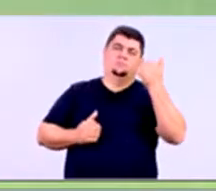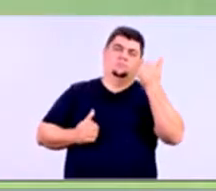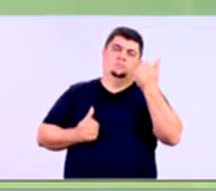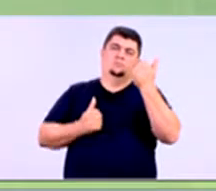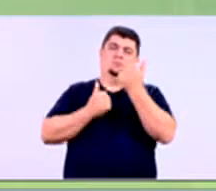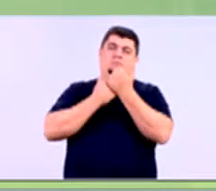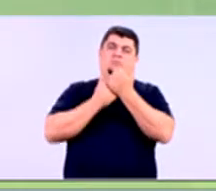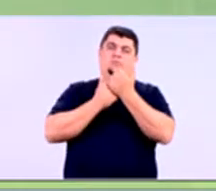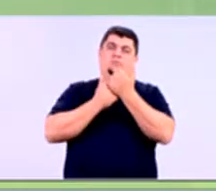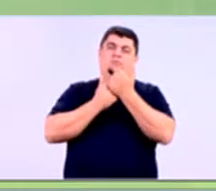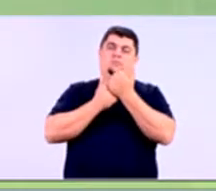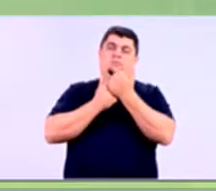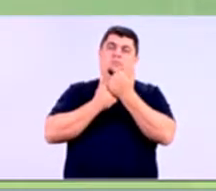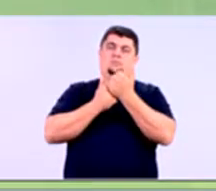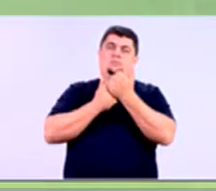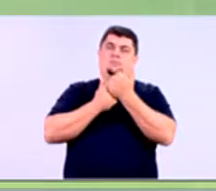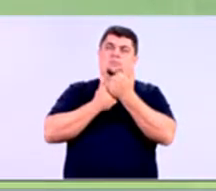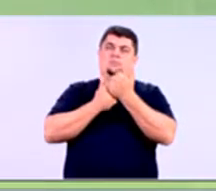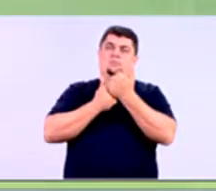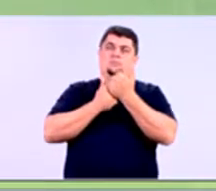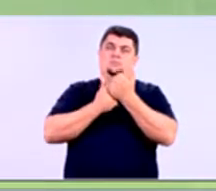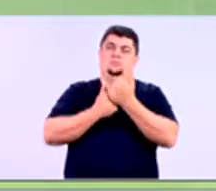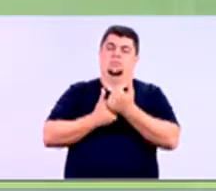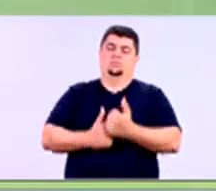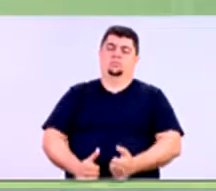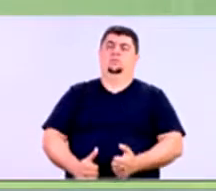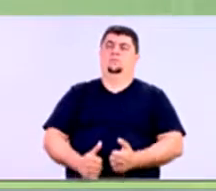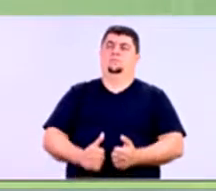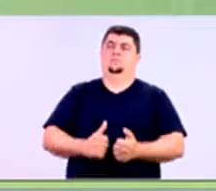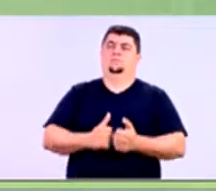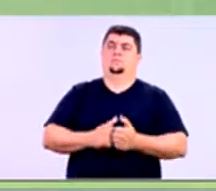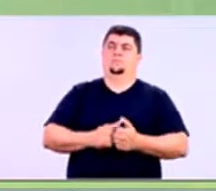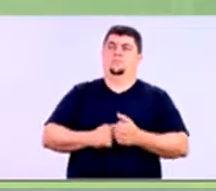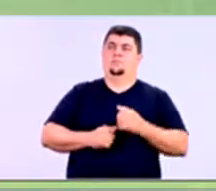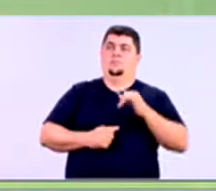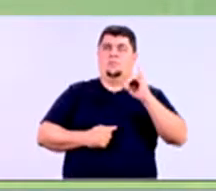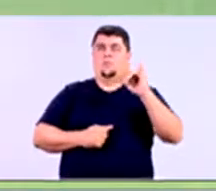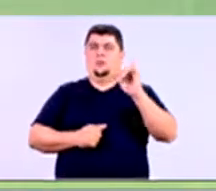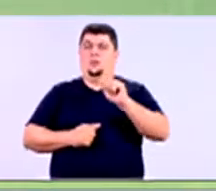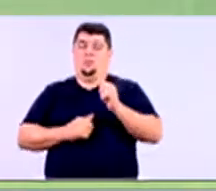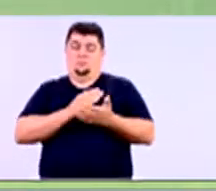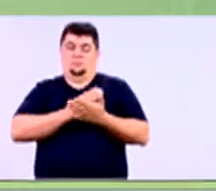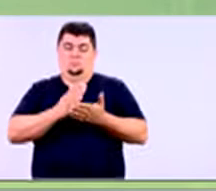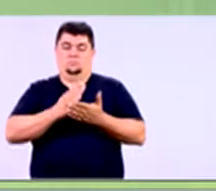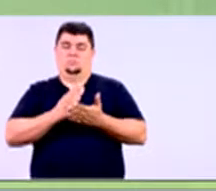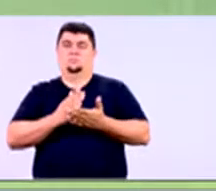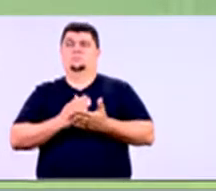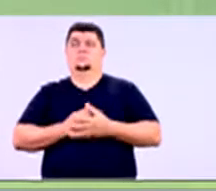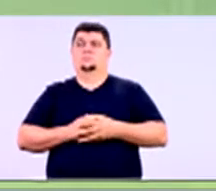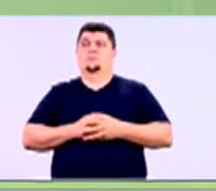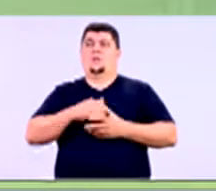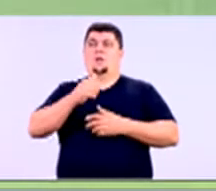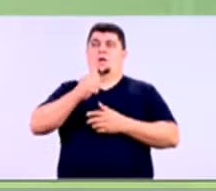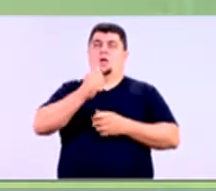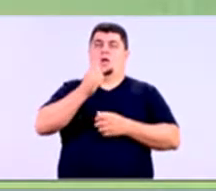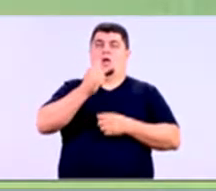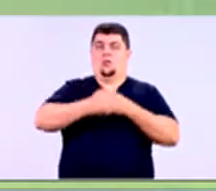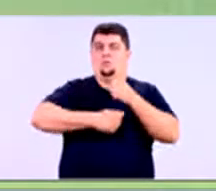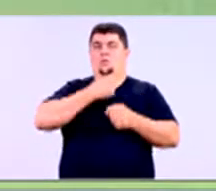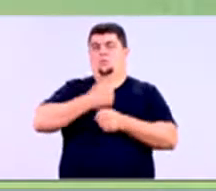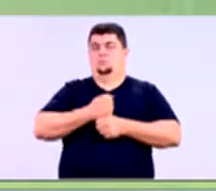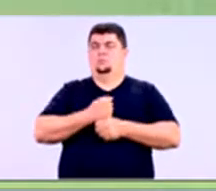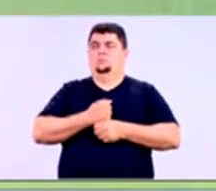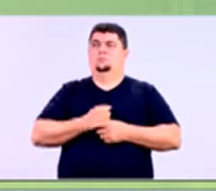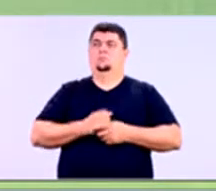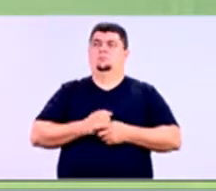feito a escolha da expressão, vou substituir, ó. IA, ou seja, a taxa anual, é o que eu estou